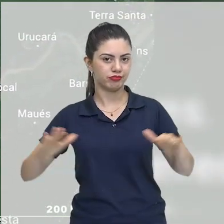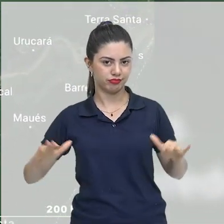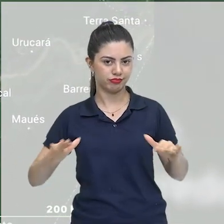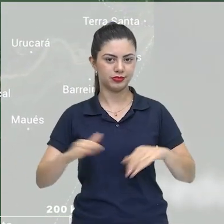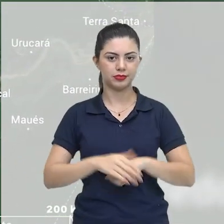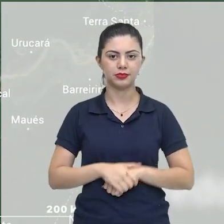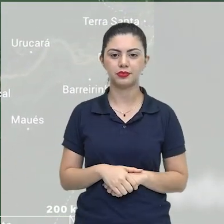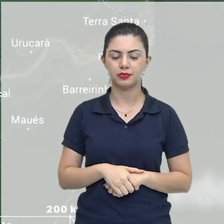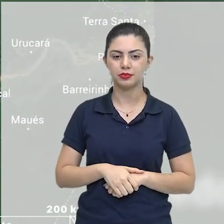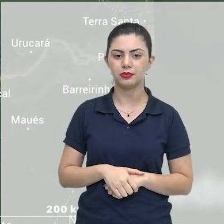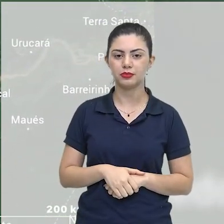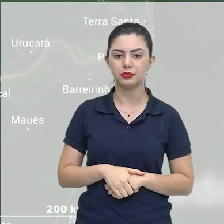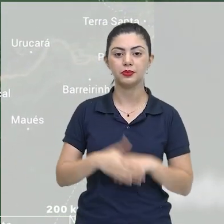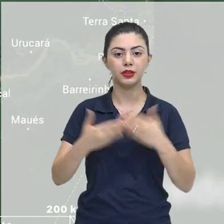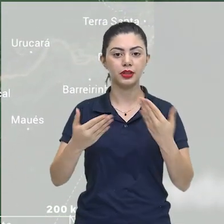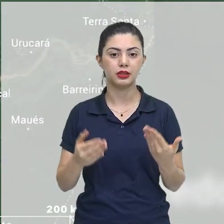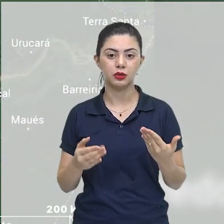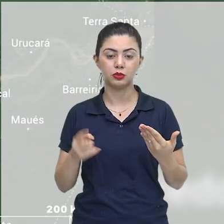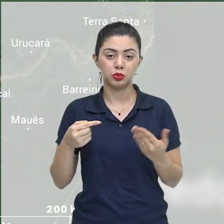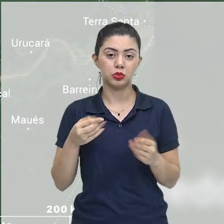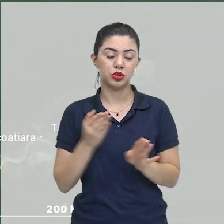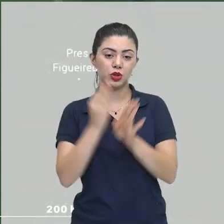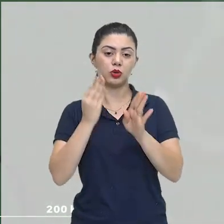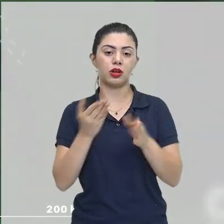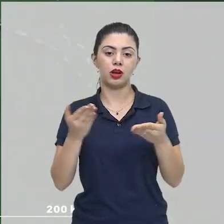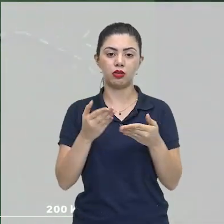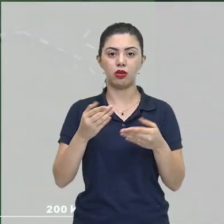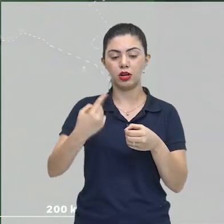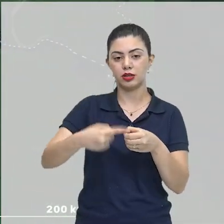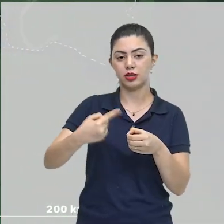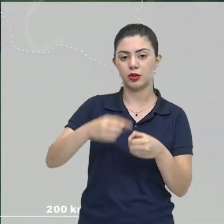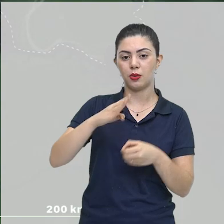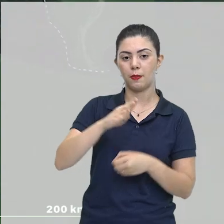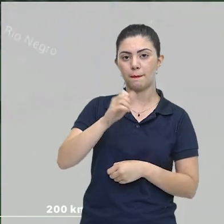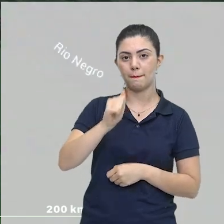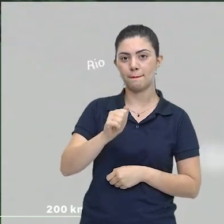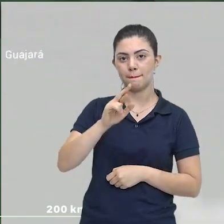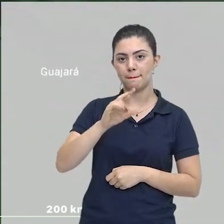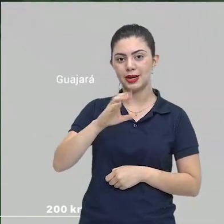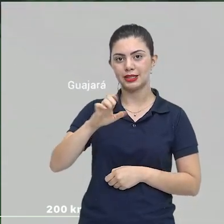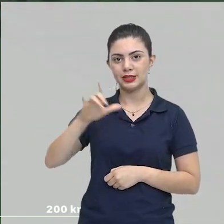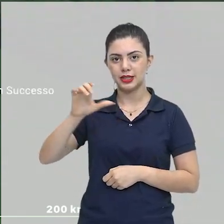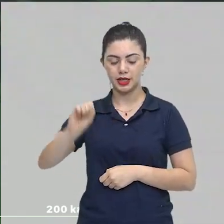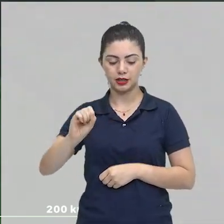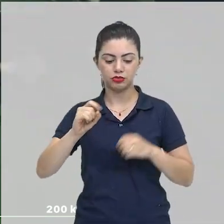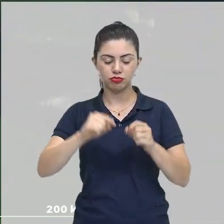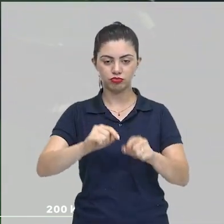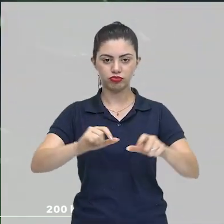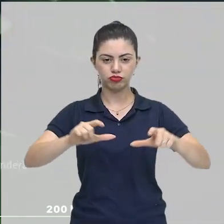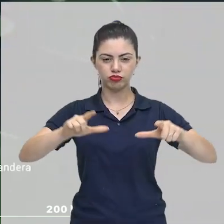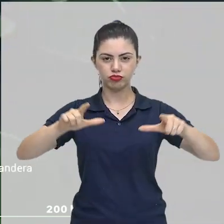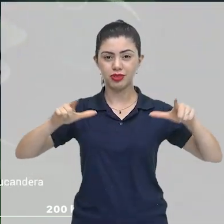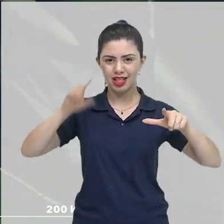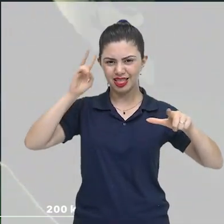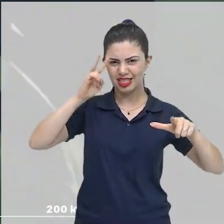Então vamos pegar uma tomada aérea da sede de Barcelos. Então vamos ampliando, ó. Lembre-se que nós saímos lá da Oceania, lá